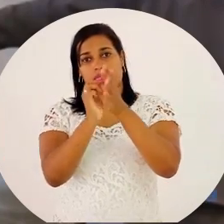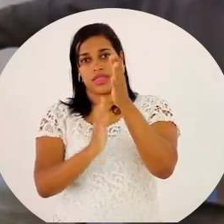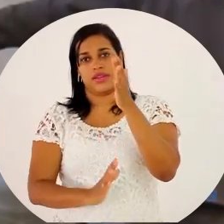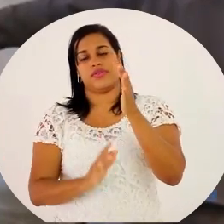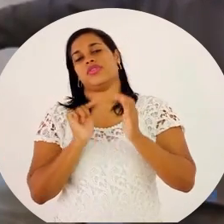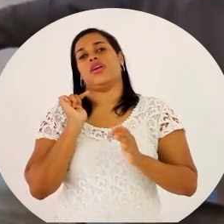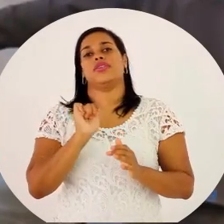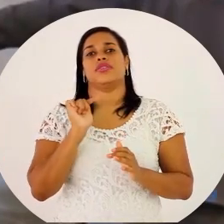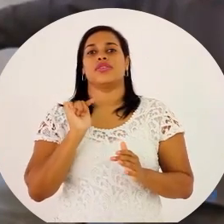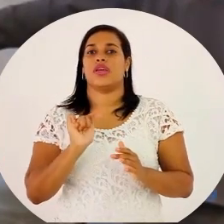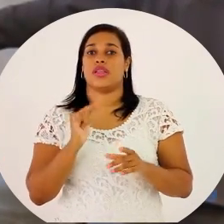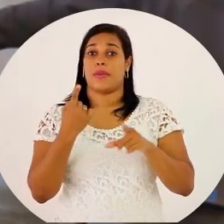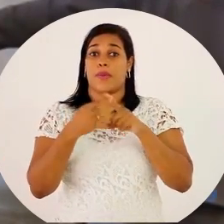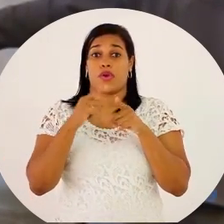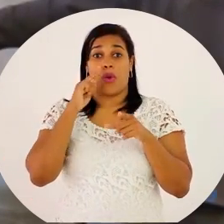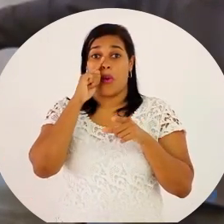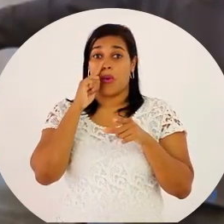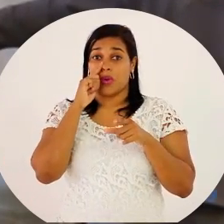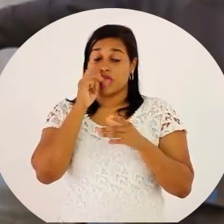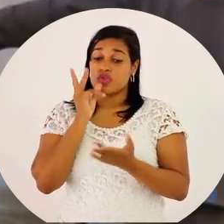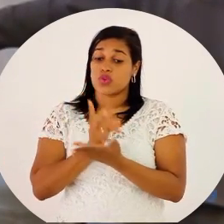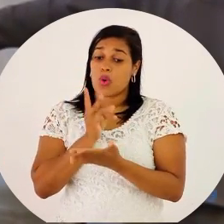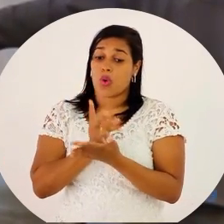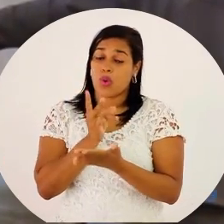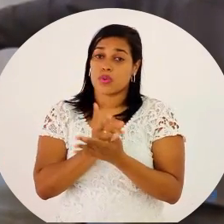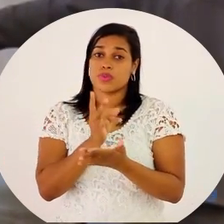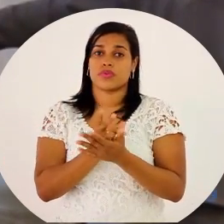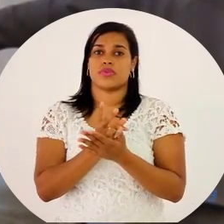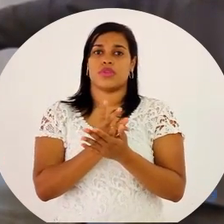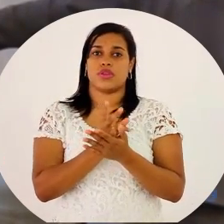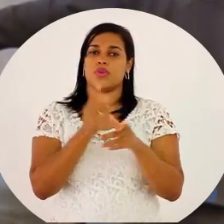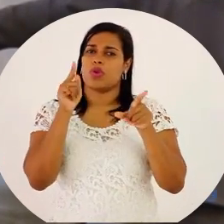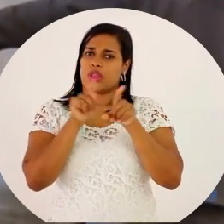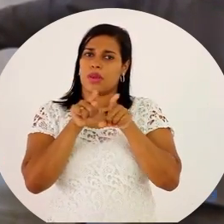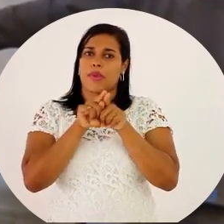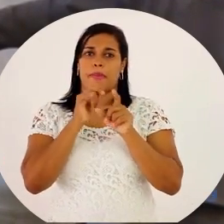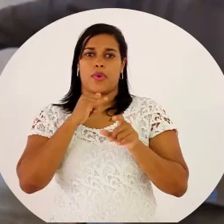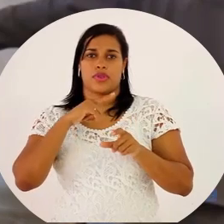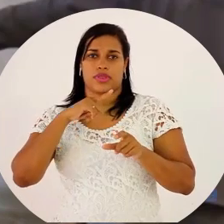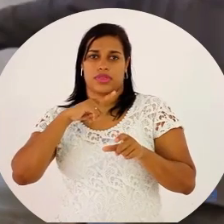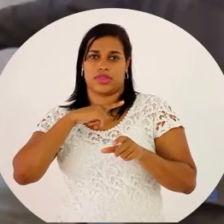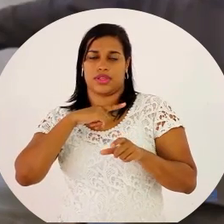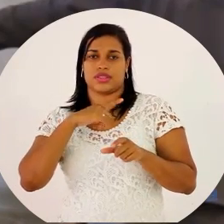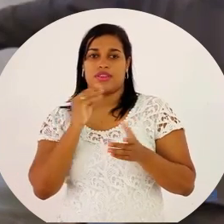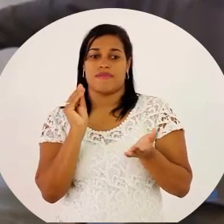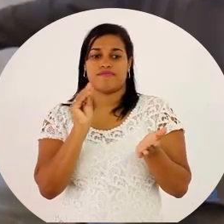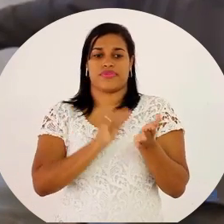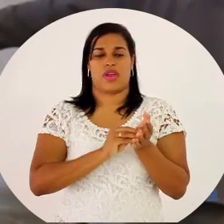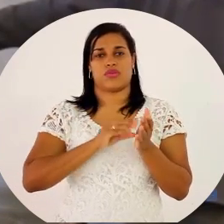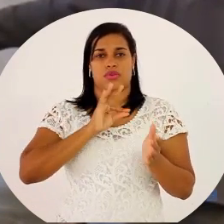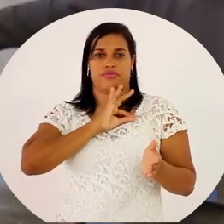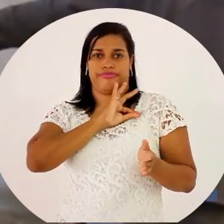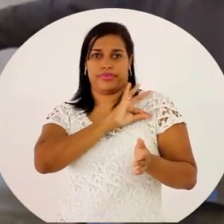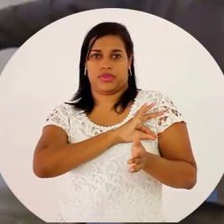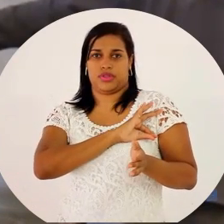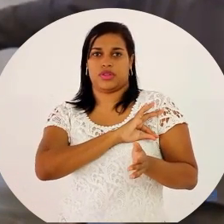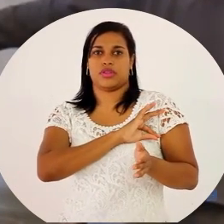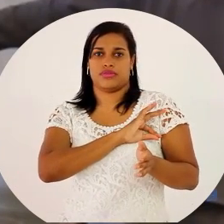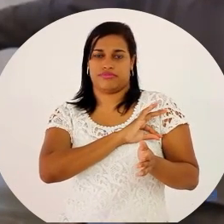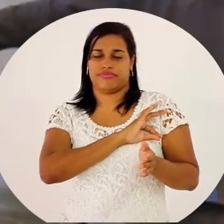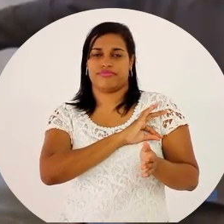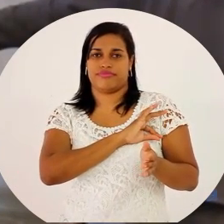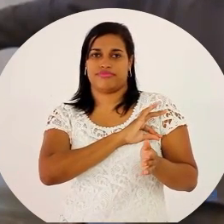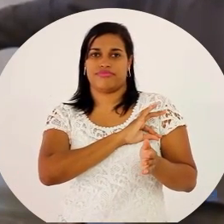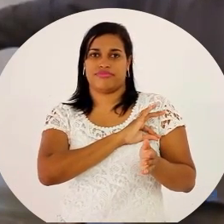Porque um risco contínuo e intermitente podem gerar insalubridade. Um risco eventual não vai gerar a insalubridade. É uma exposição